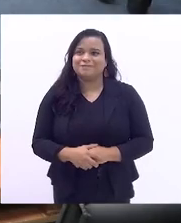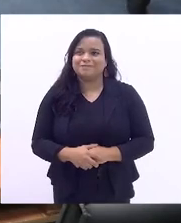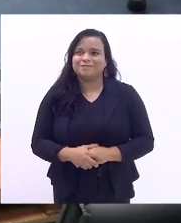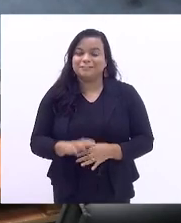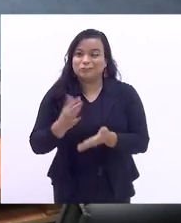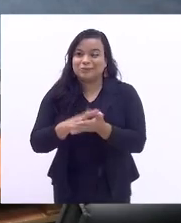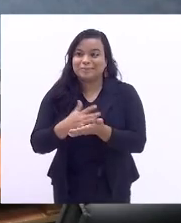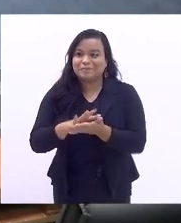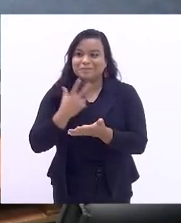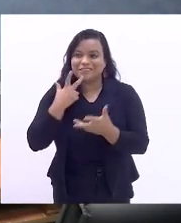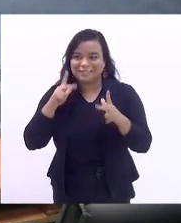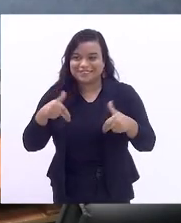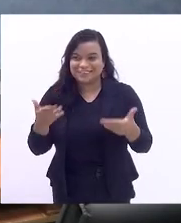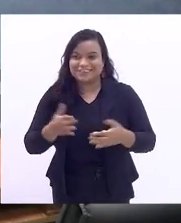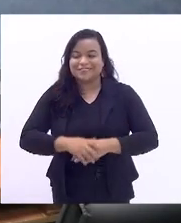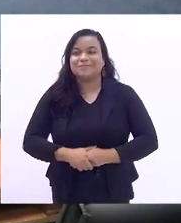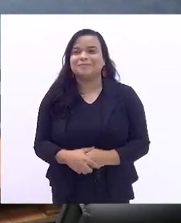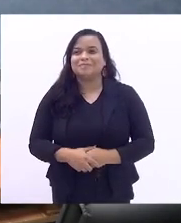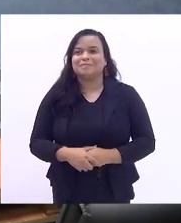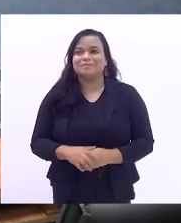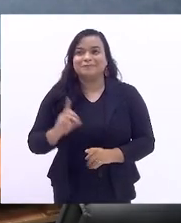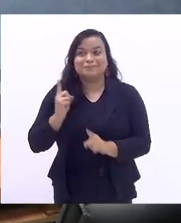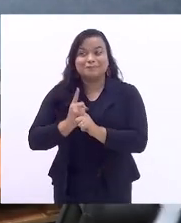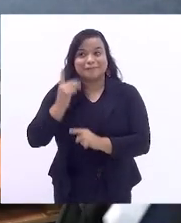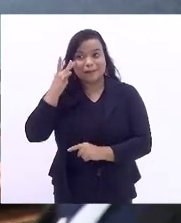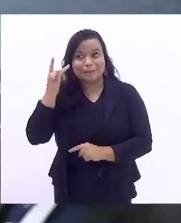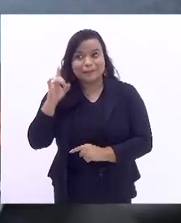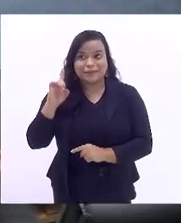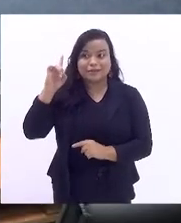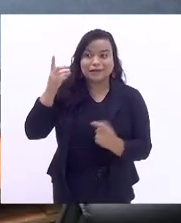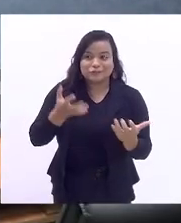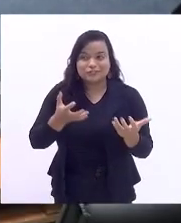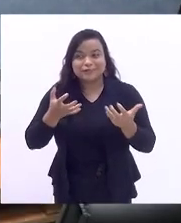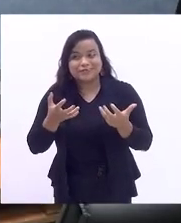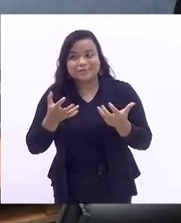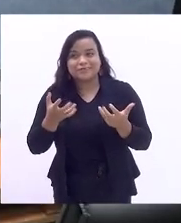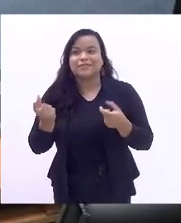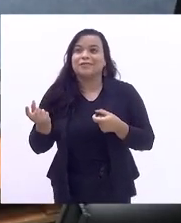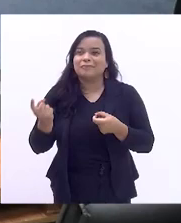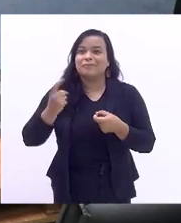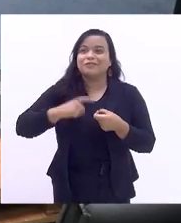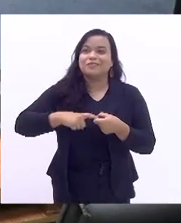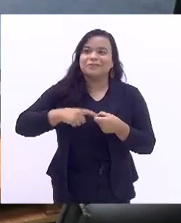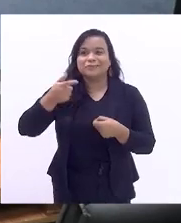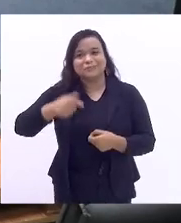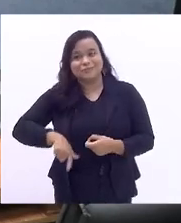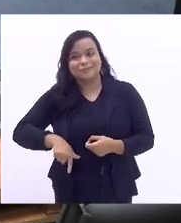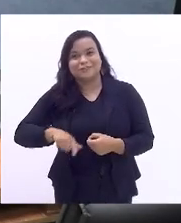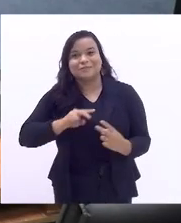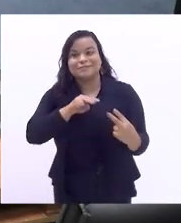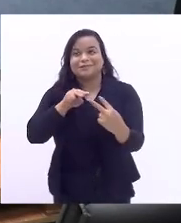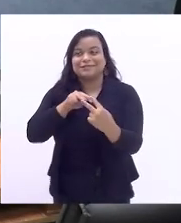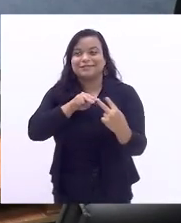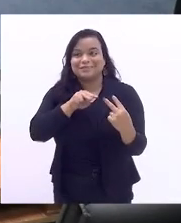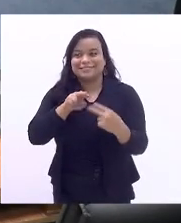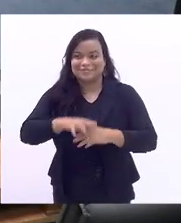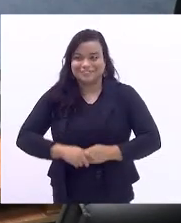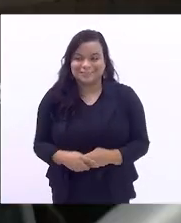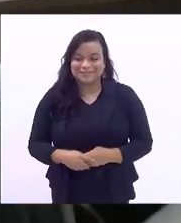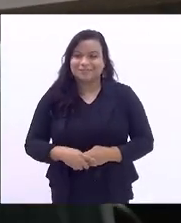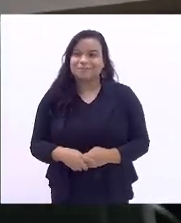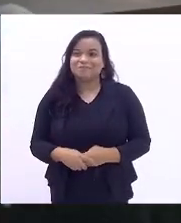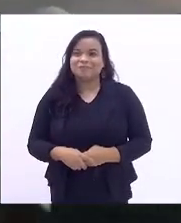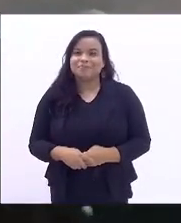dizes ama e até amanhã se Deus quiser eu volto novamente para te ver